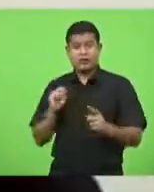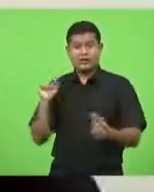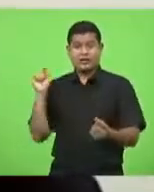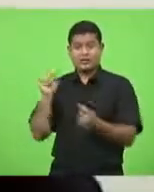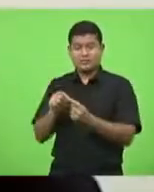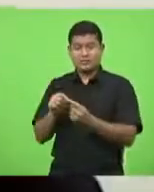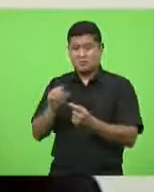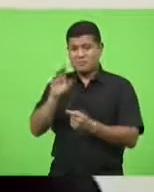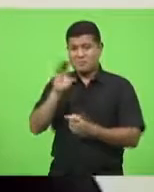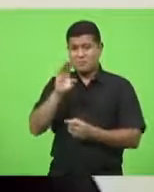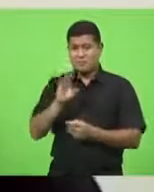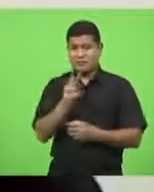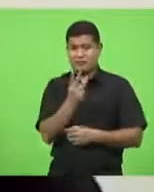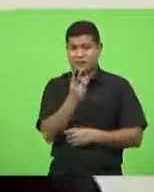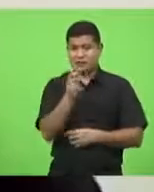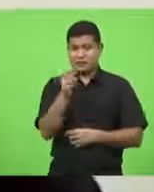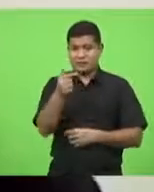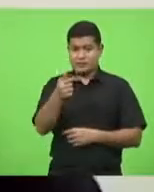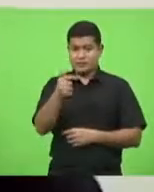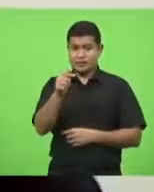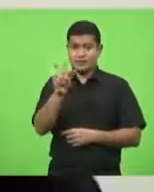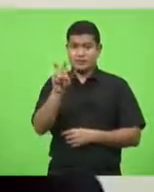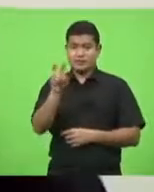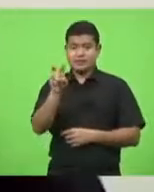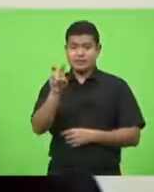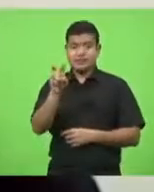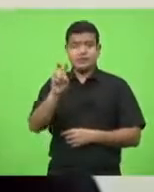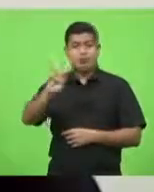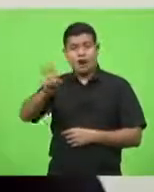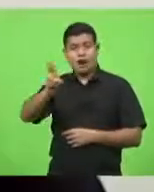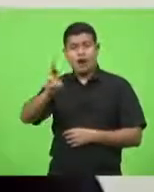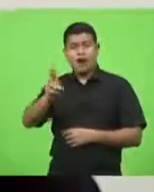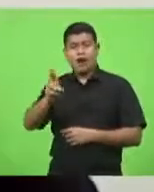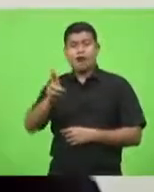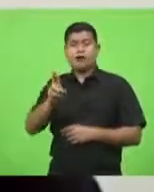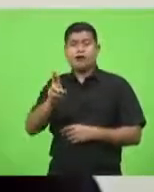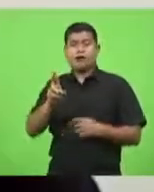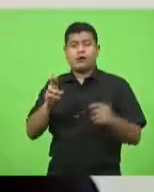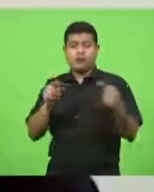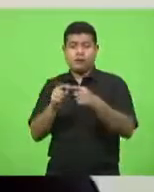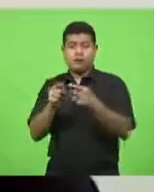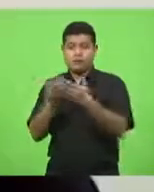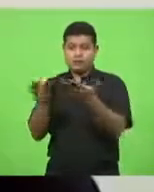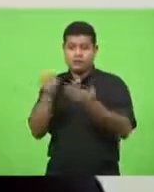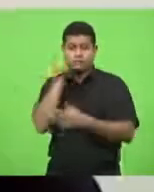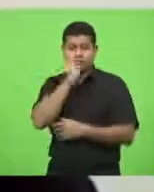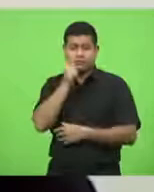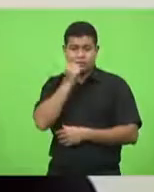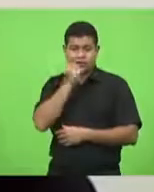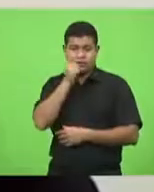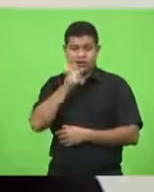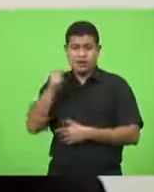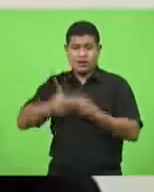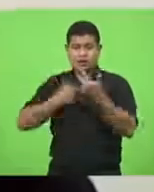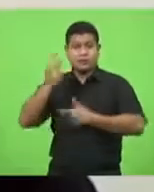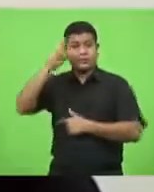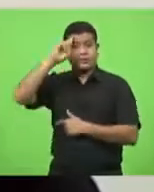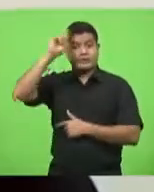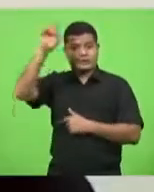máximo R$ 375,00 para mulheres provedoras da família e